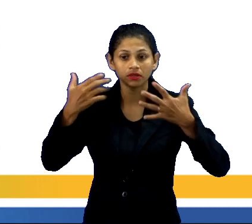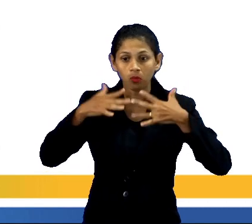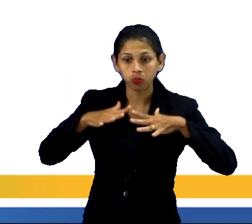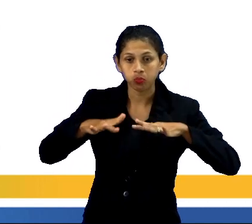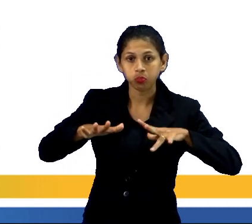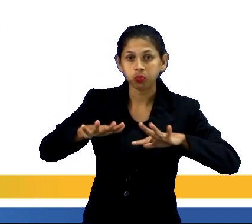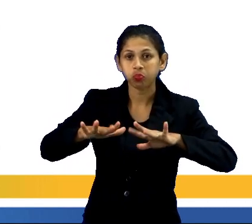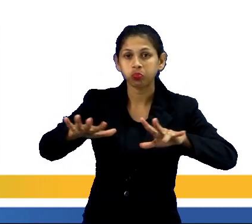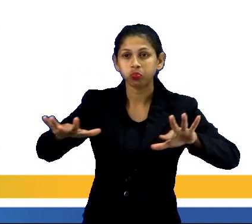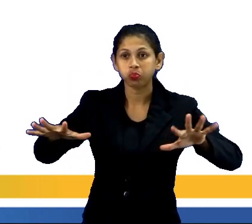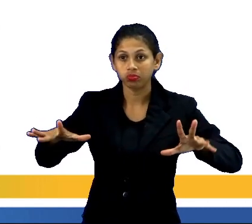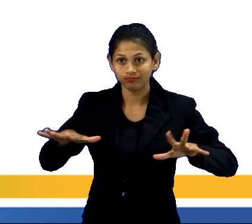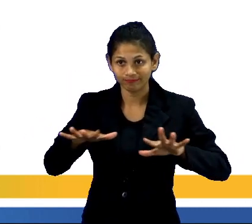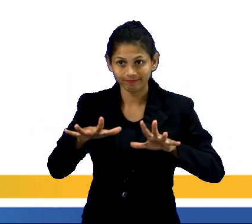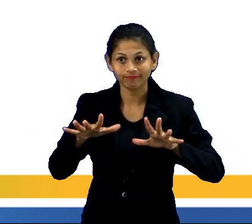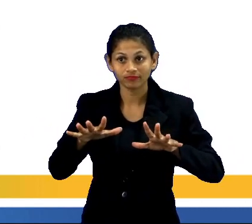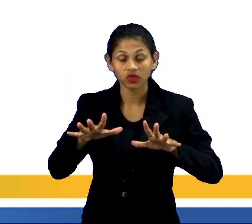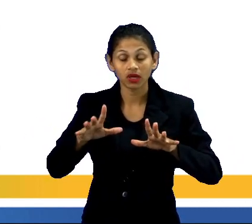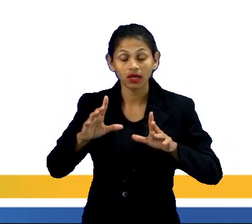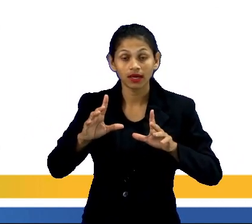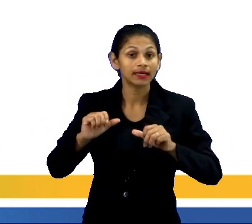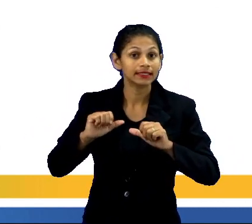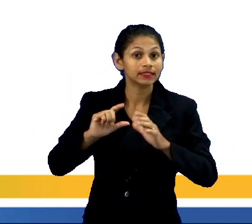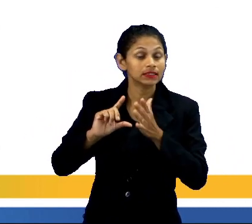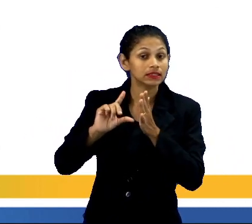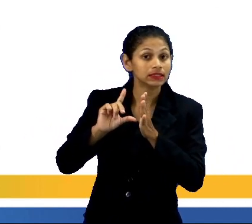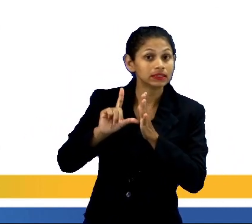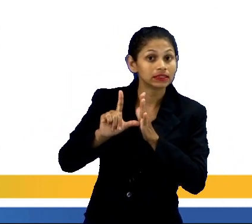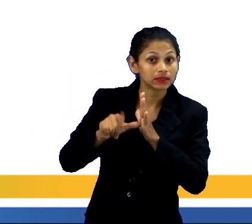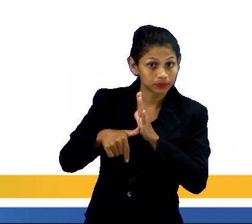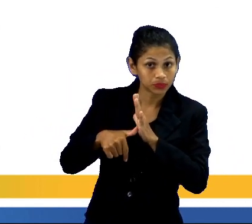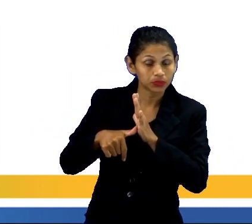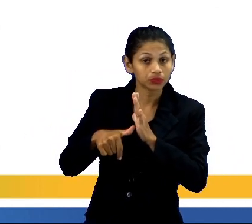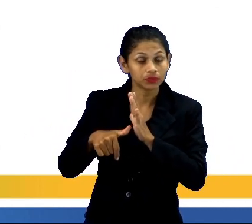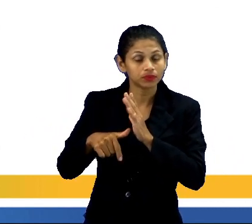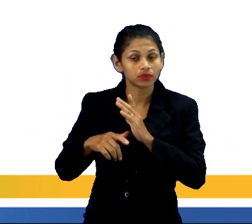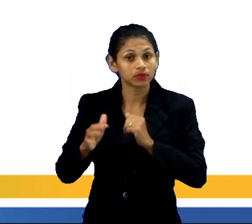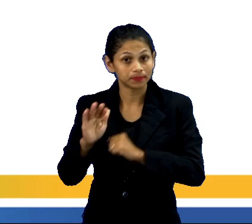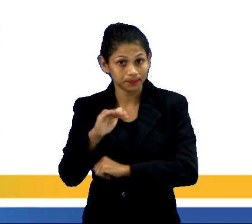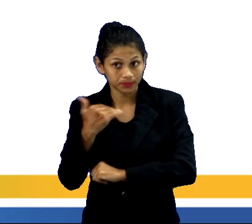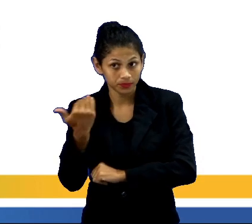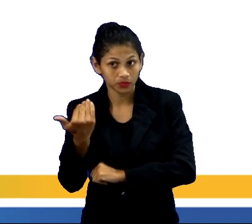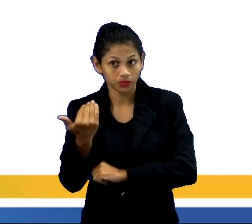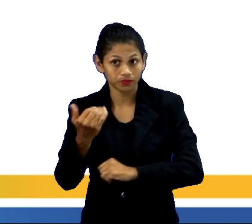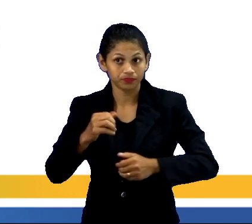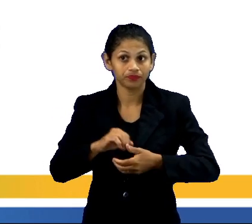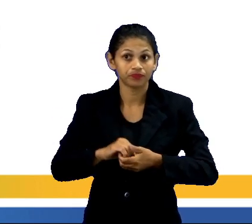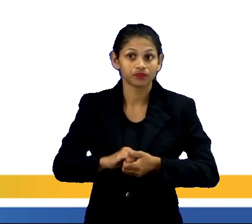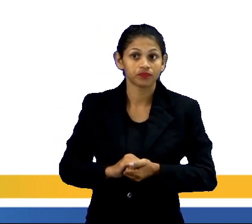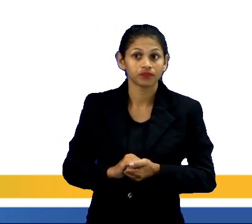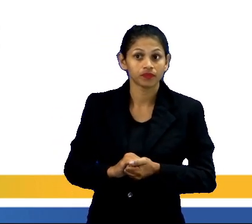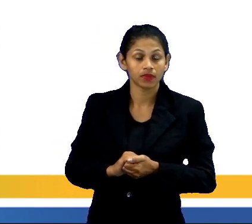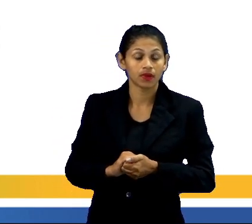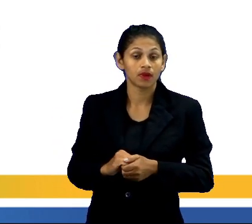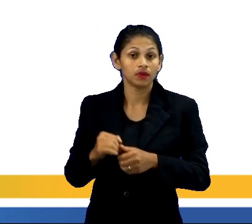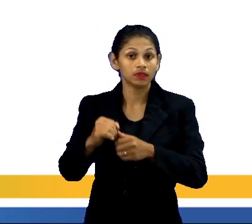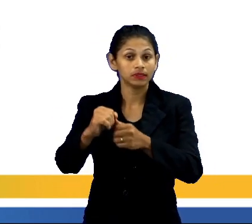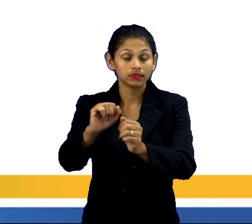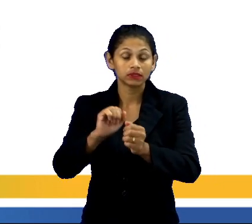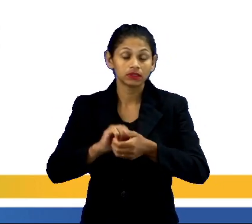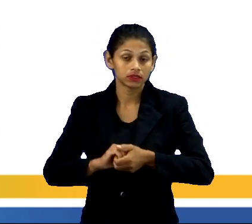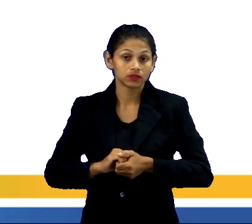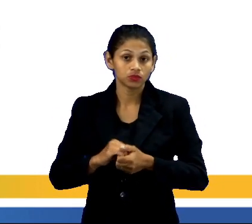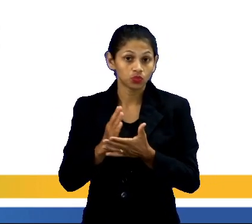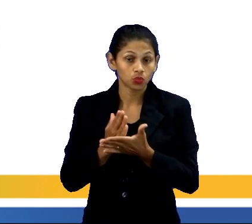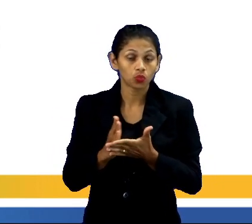seu DNA e depois elas morrem. Porém, ali essas células, elas podem entrar em contato com os agentes